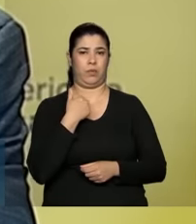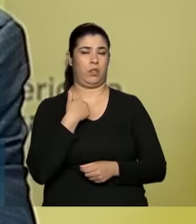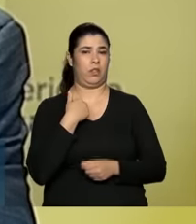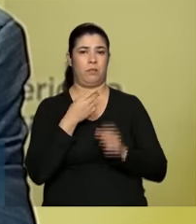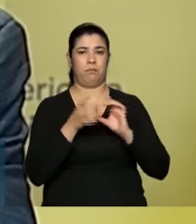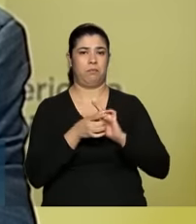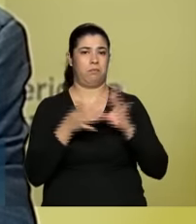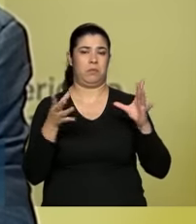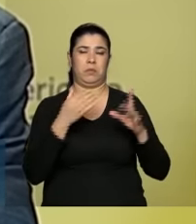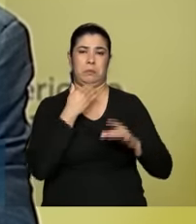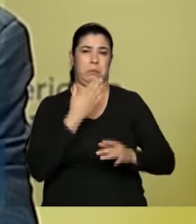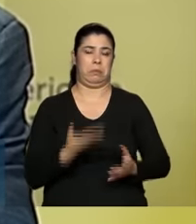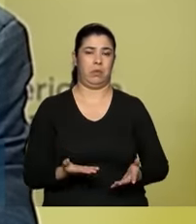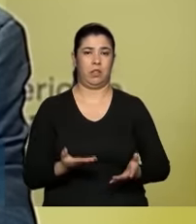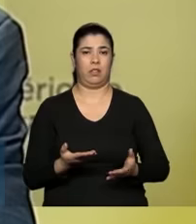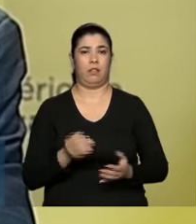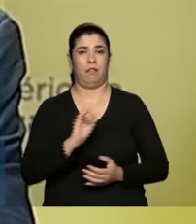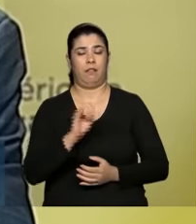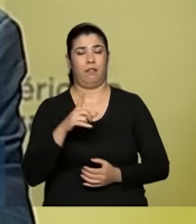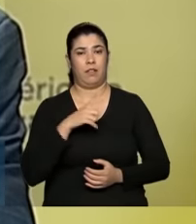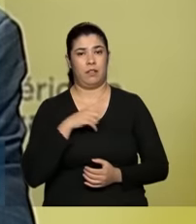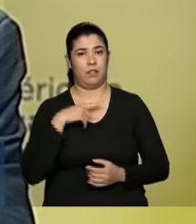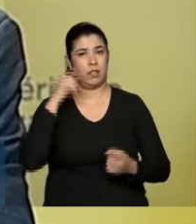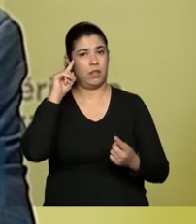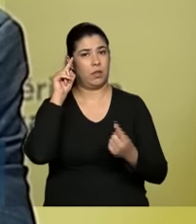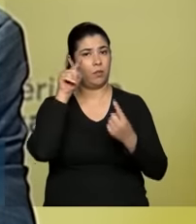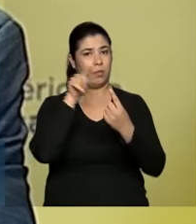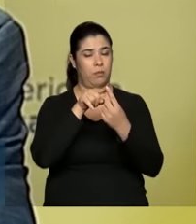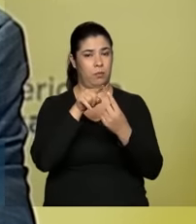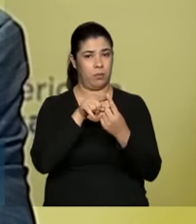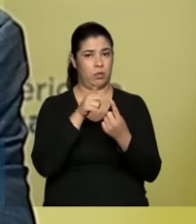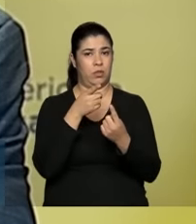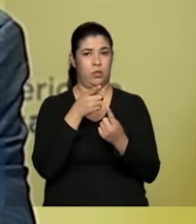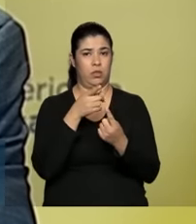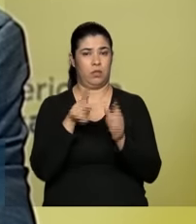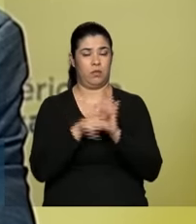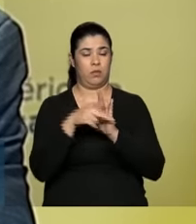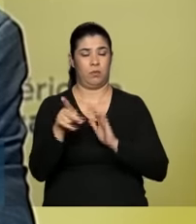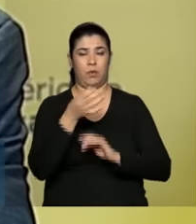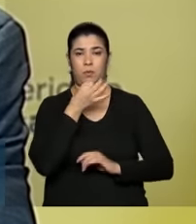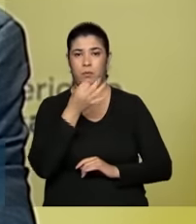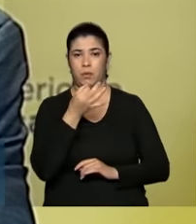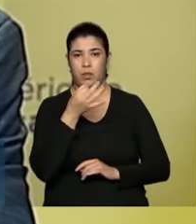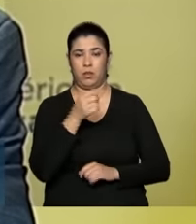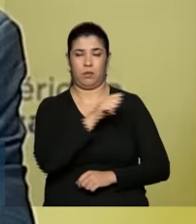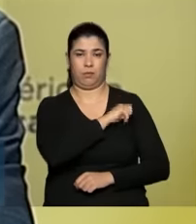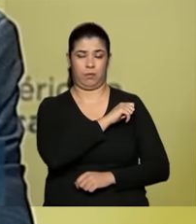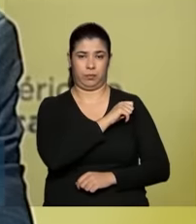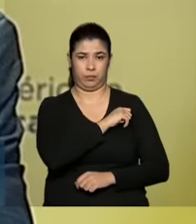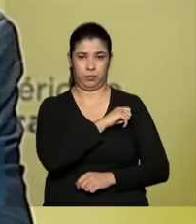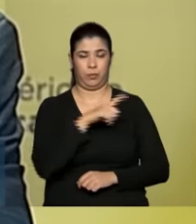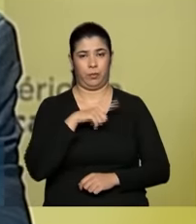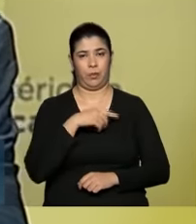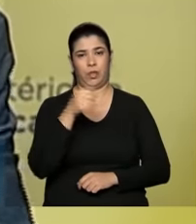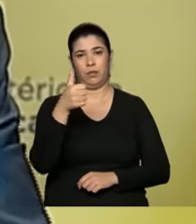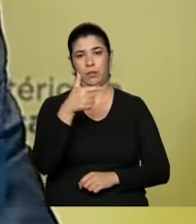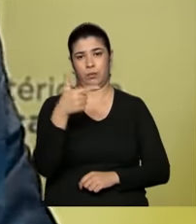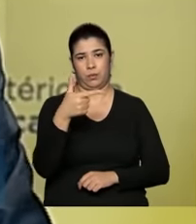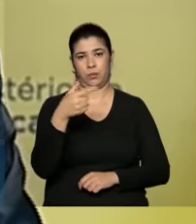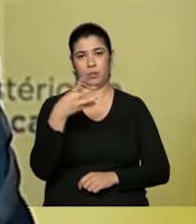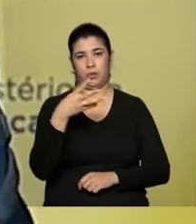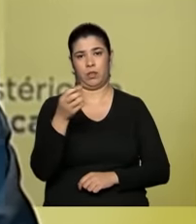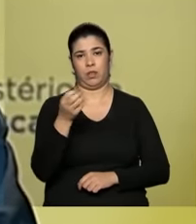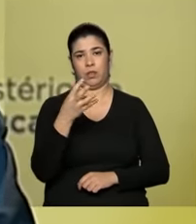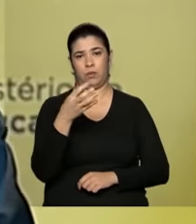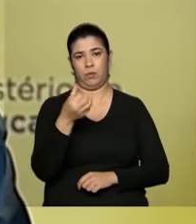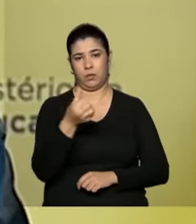disso. Então, se do ponto de vista do estudante ele será avaliado segundo, quarto e sexto, do ponto de vista